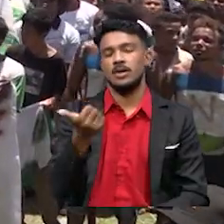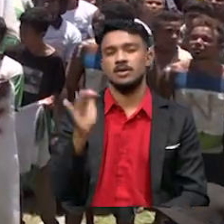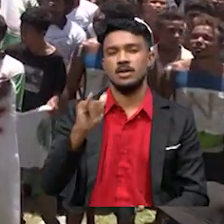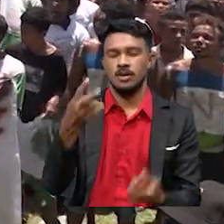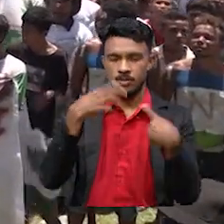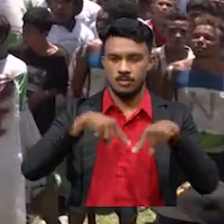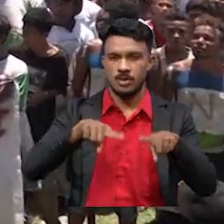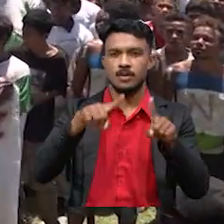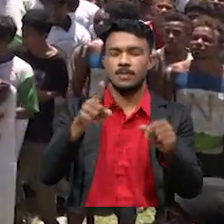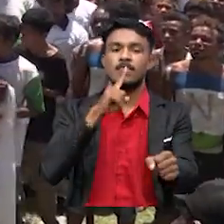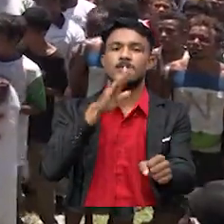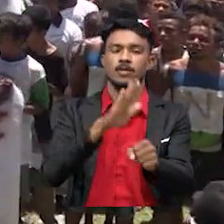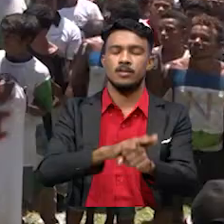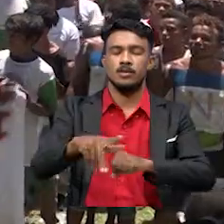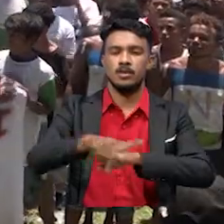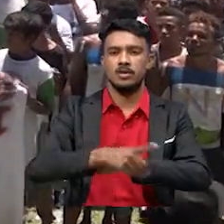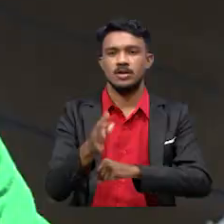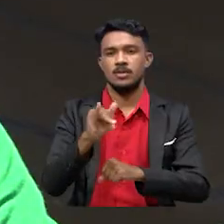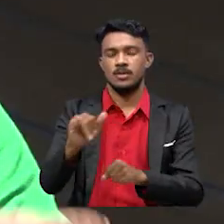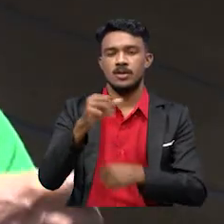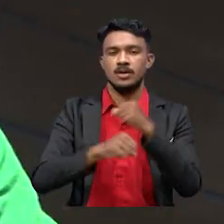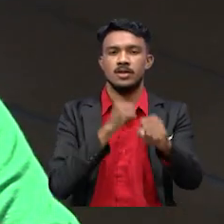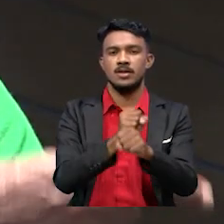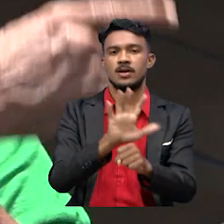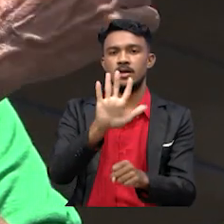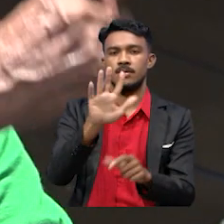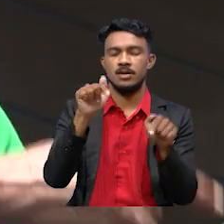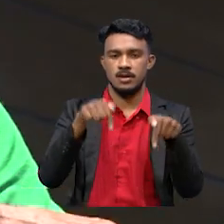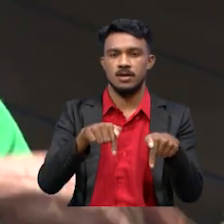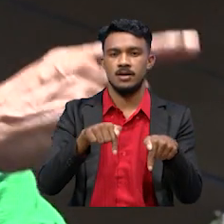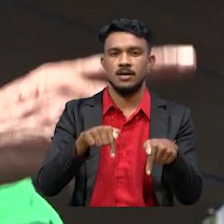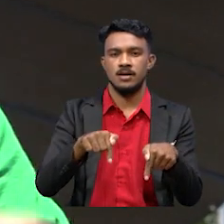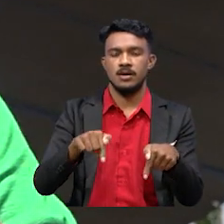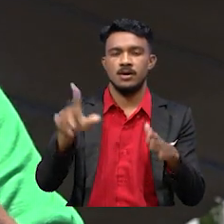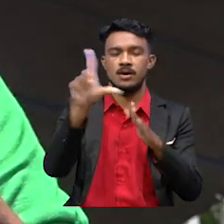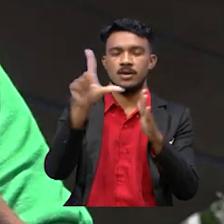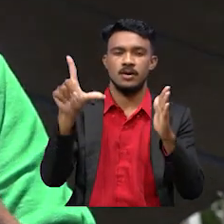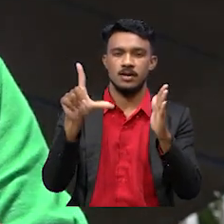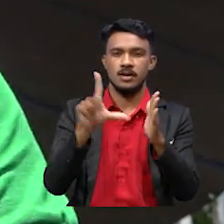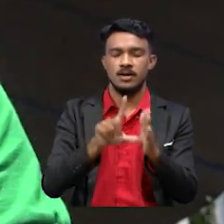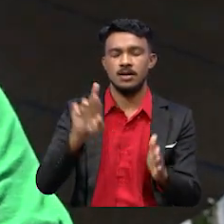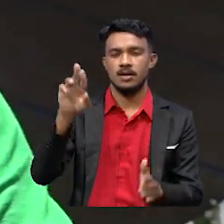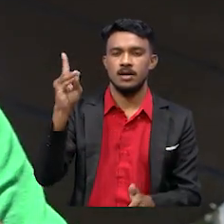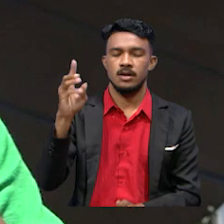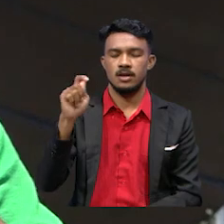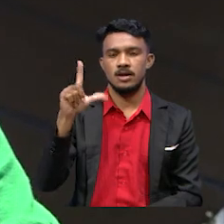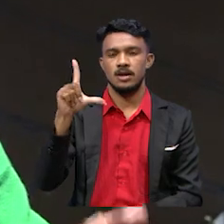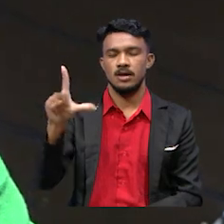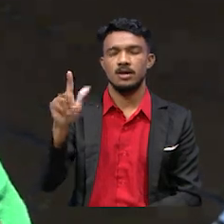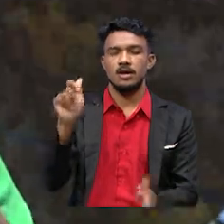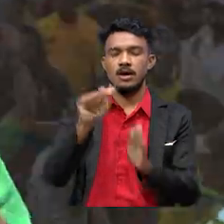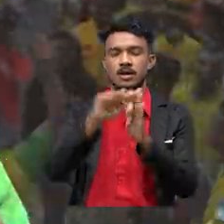base atau kompromisu politiku ba mandato tina limane. Konstitusion Republika Demokratika Timor-Leste, artigo hatnulu hatur